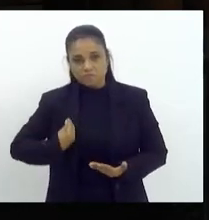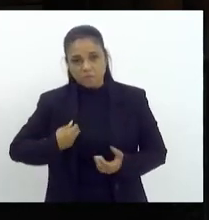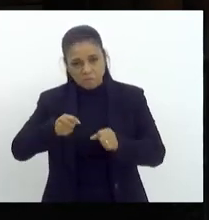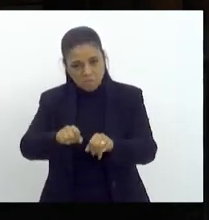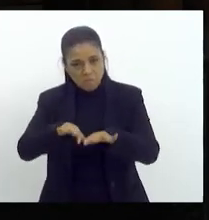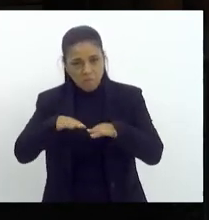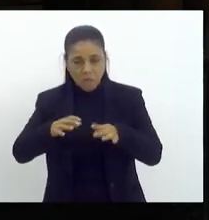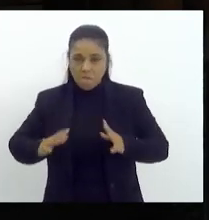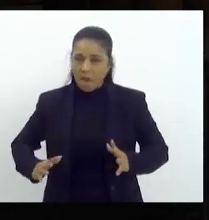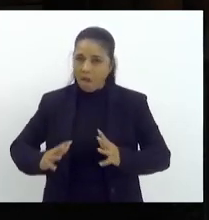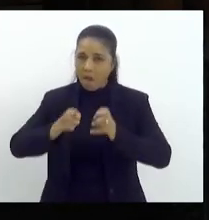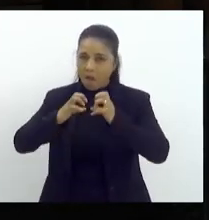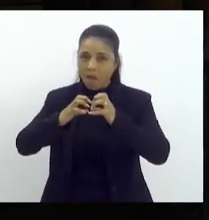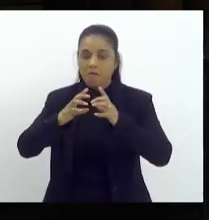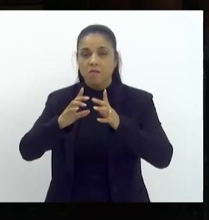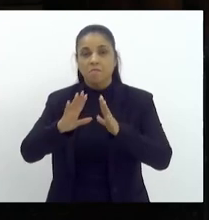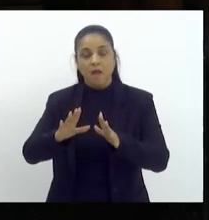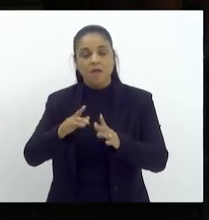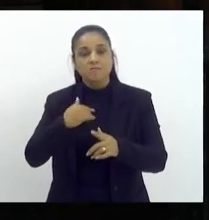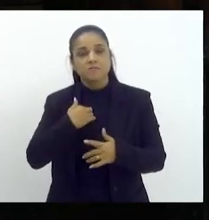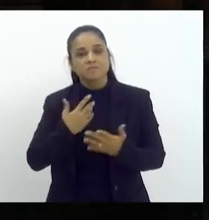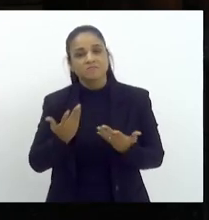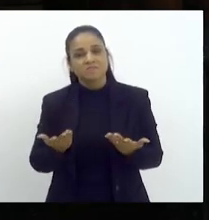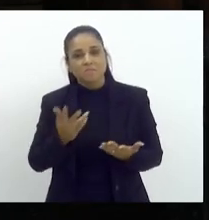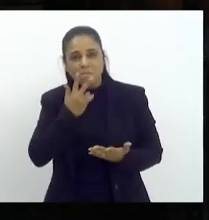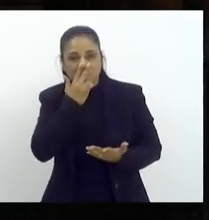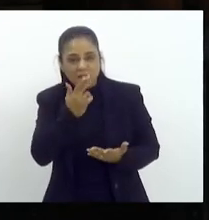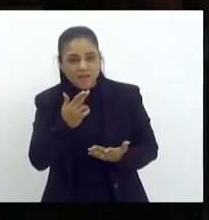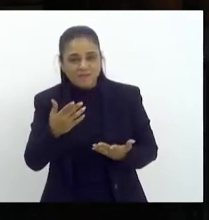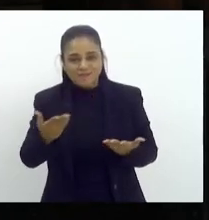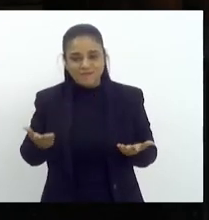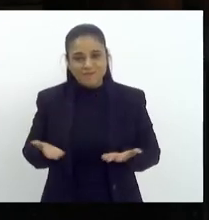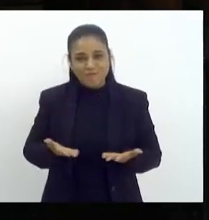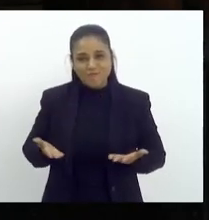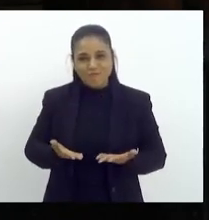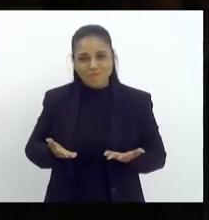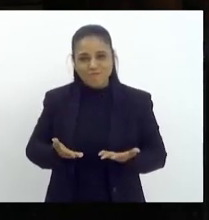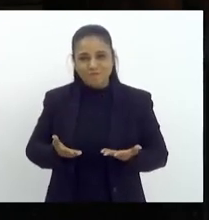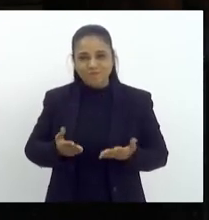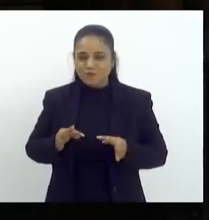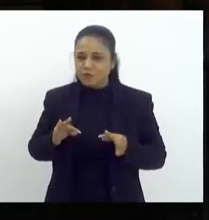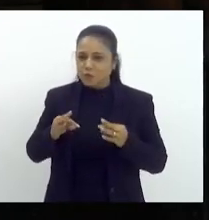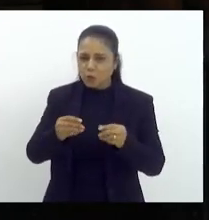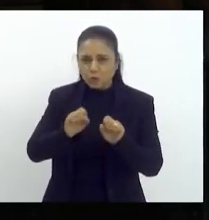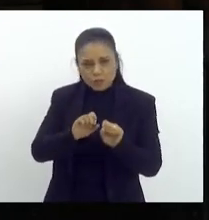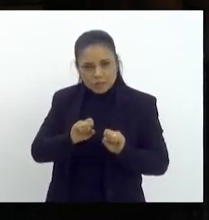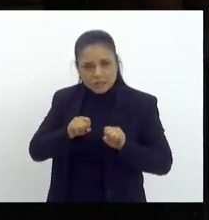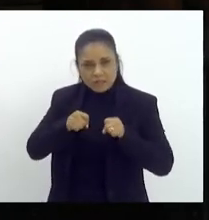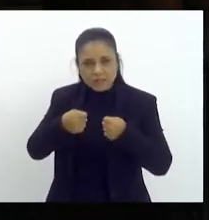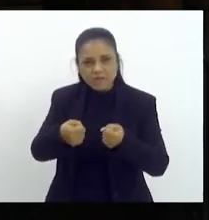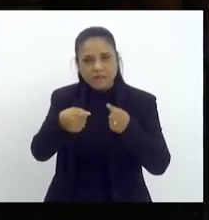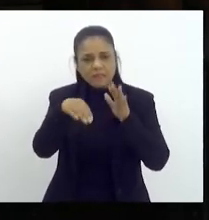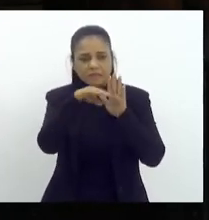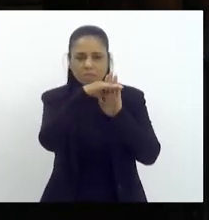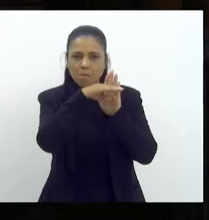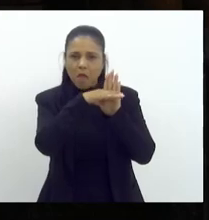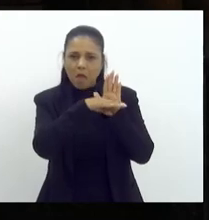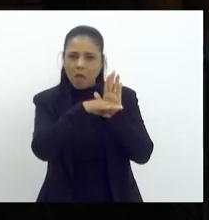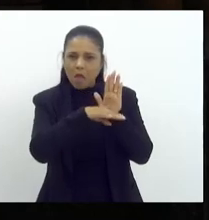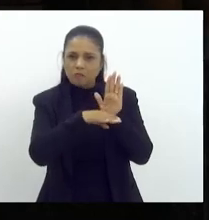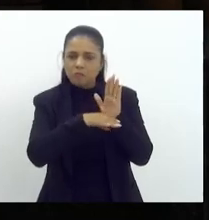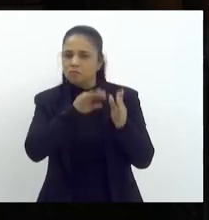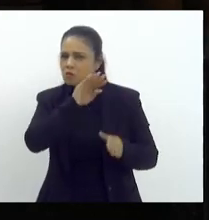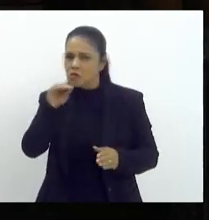tumultuada e ao que parece nós conseguimos aqui que todos defendessem as suas pautas e